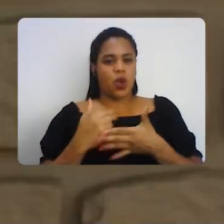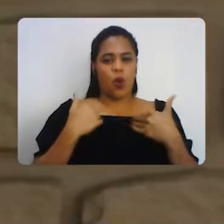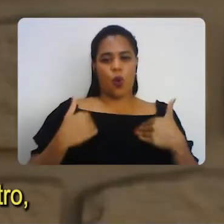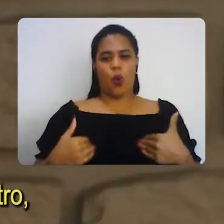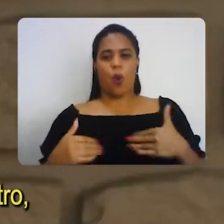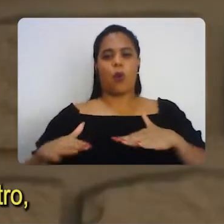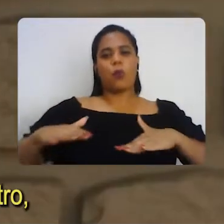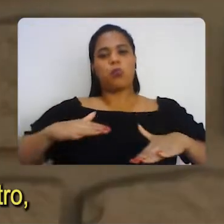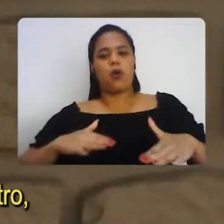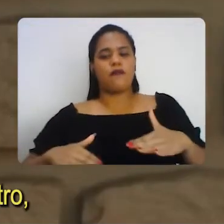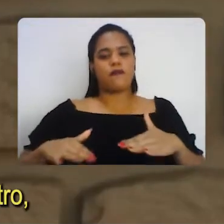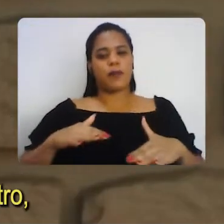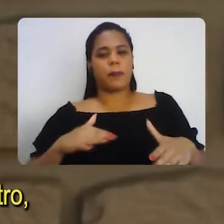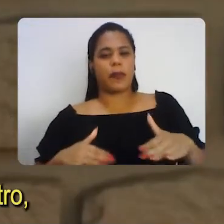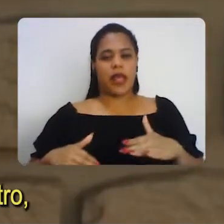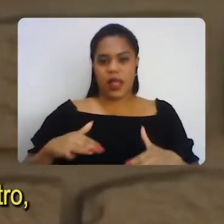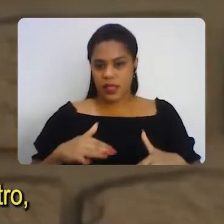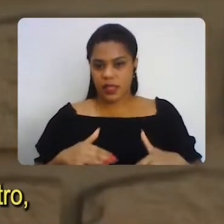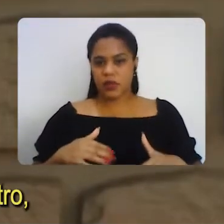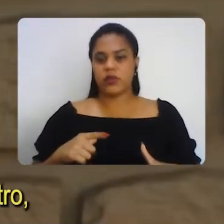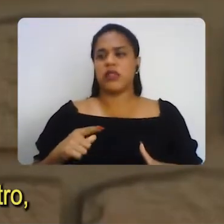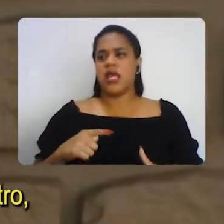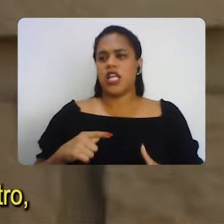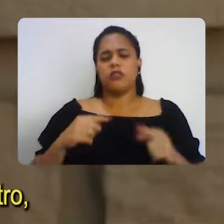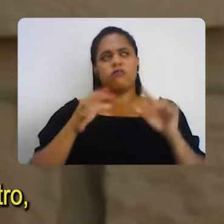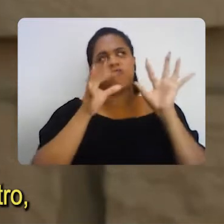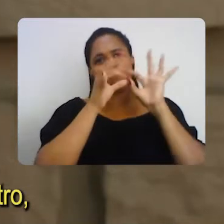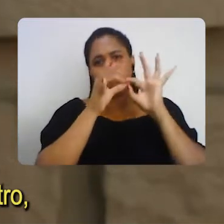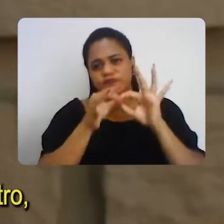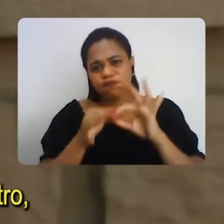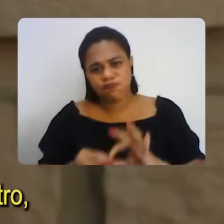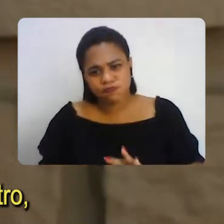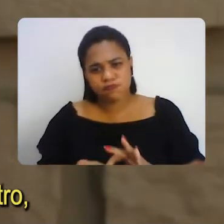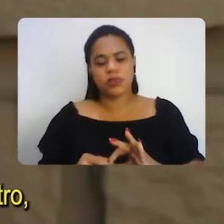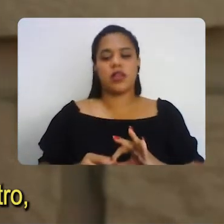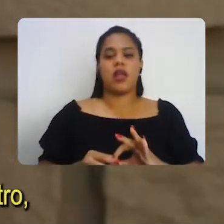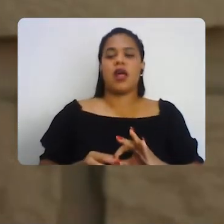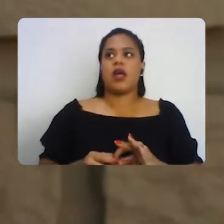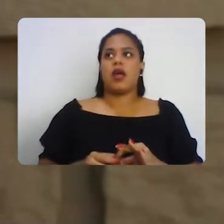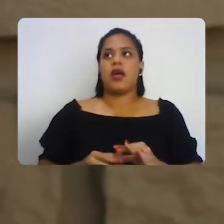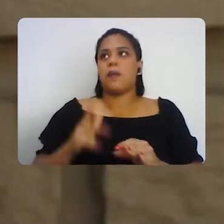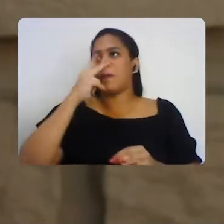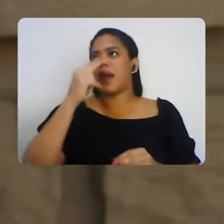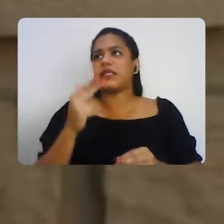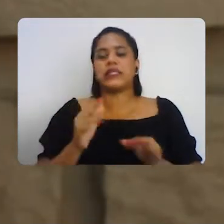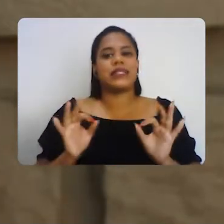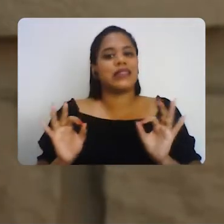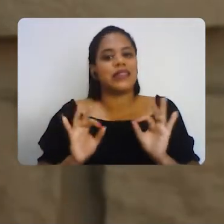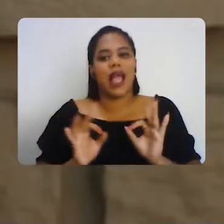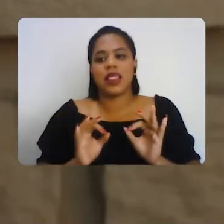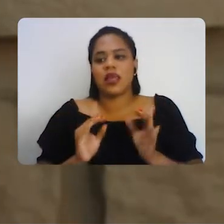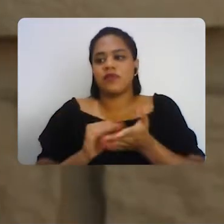ali fazendo movimentos bem desenhados e muito interligados. É como se não houvesse